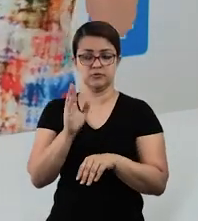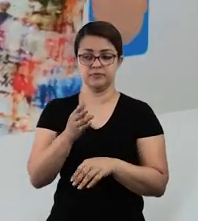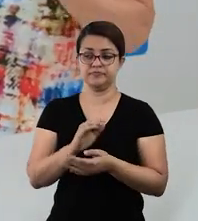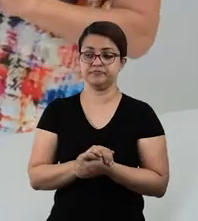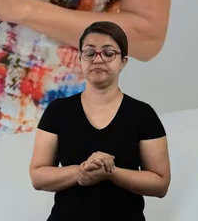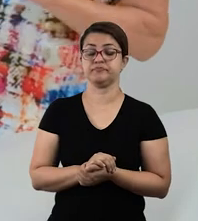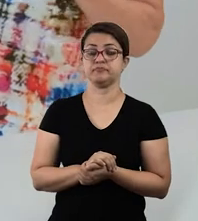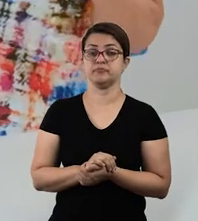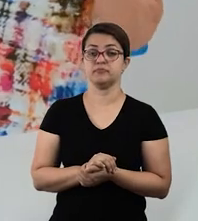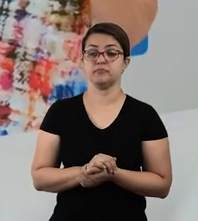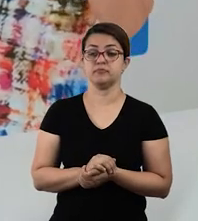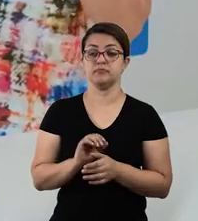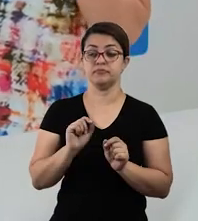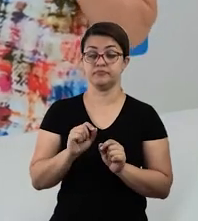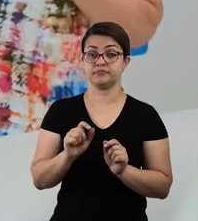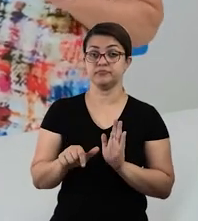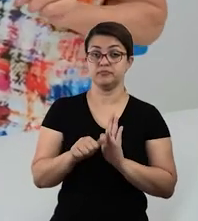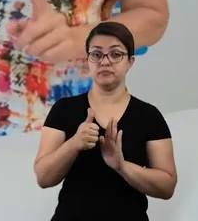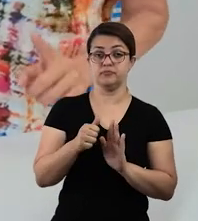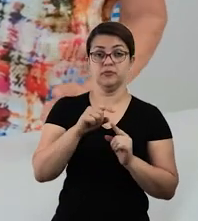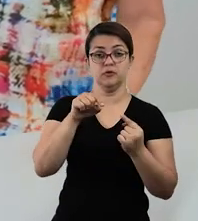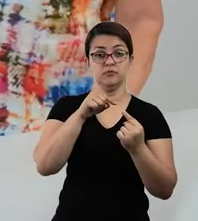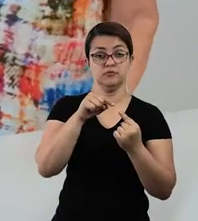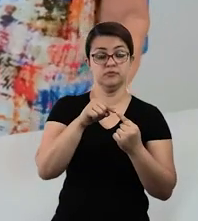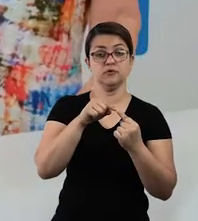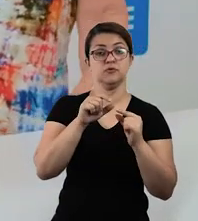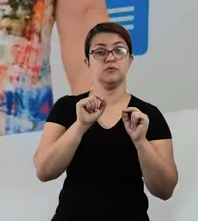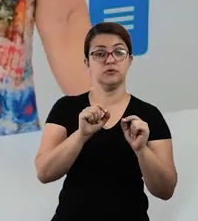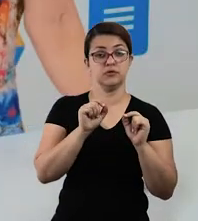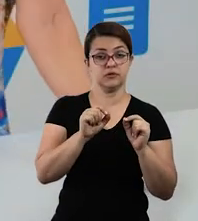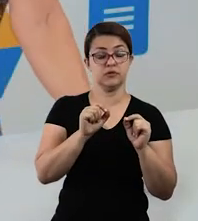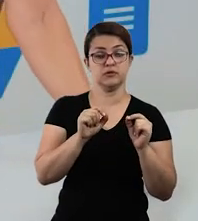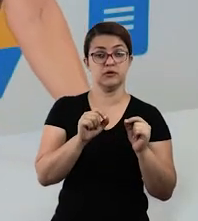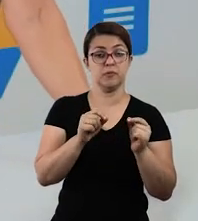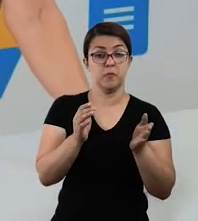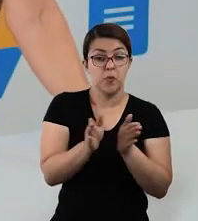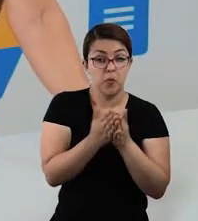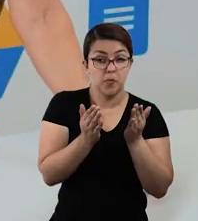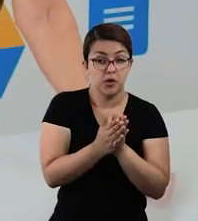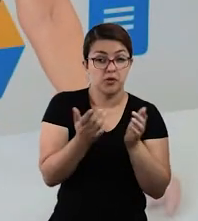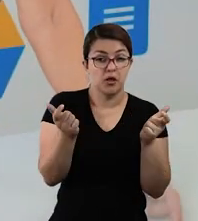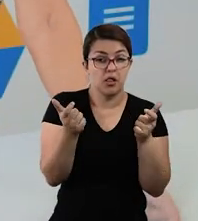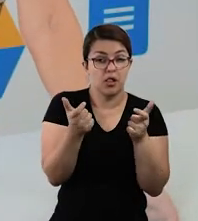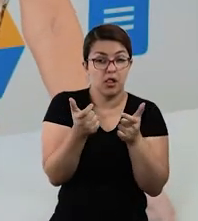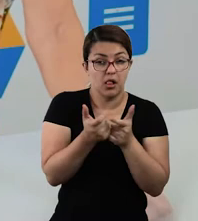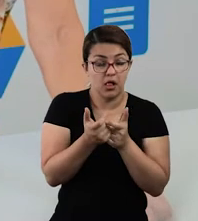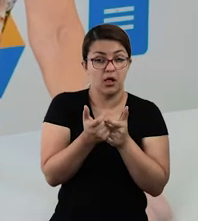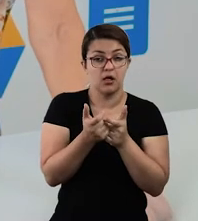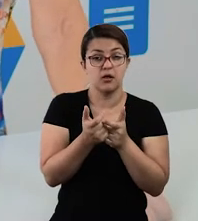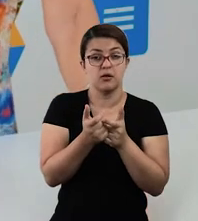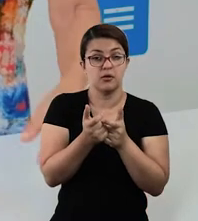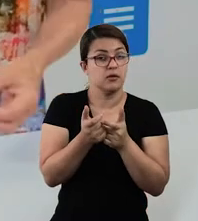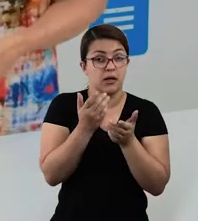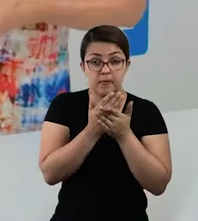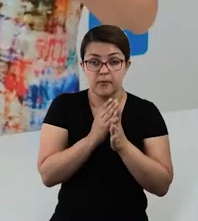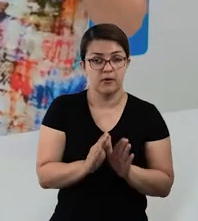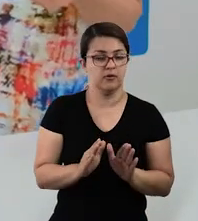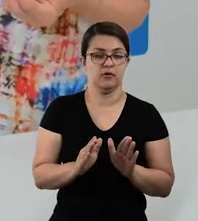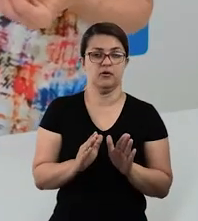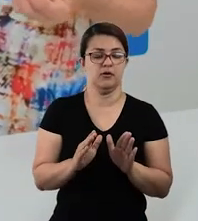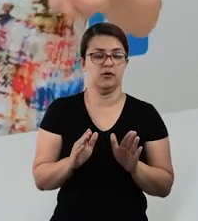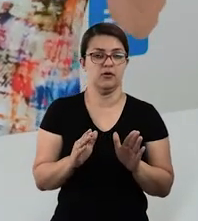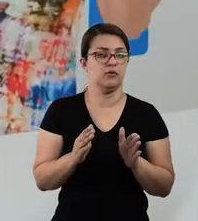por exemplo, o primeiro objetivo é a erradicação da pobreza. Então, é o quê? Acabar